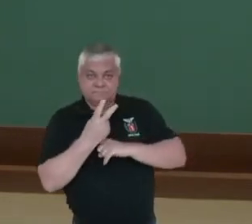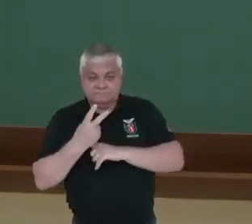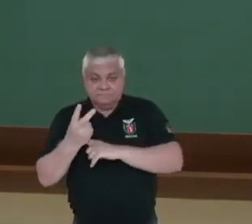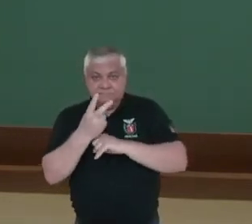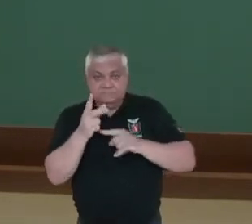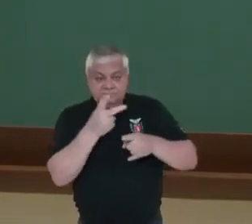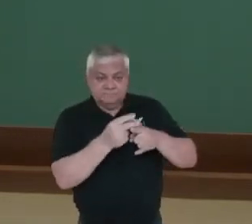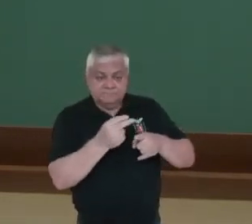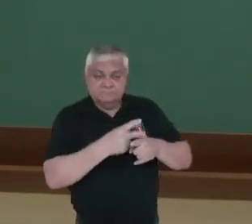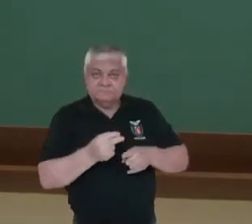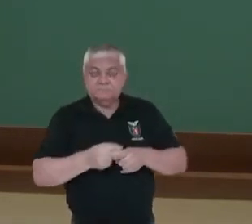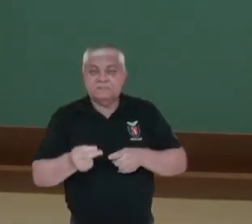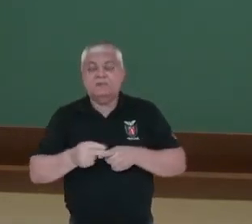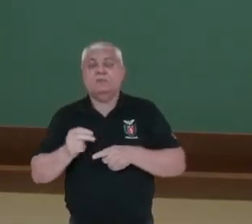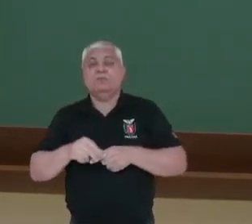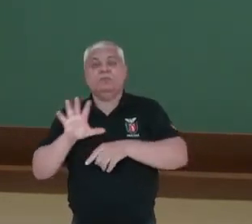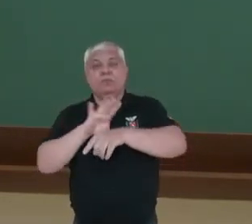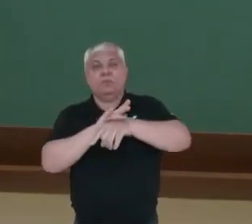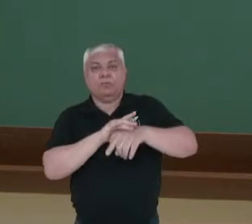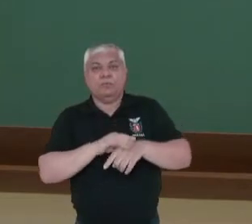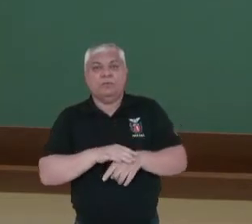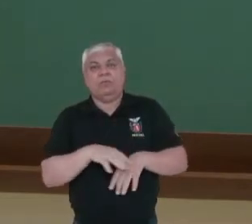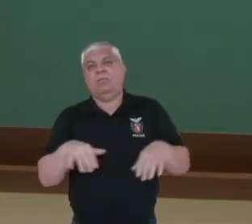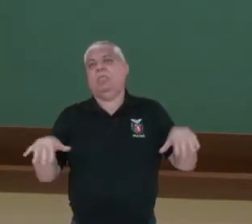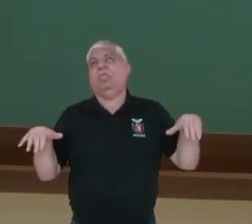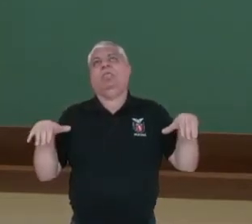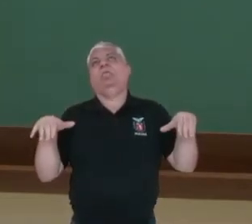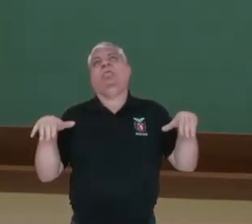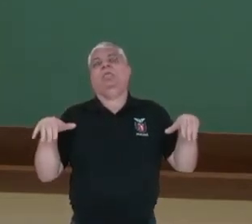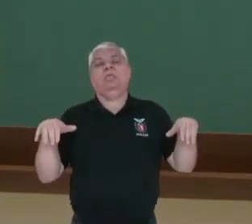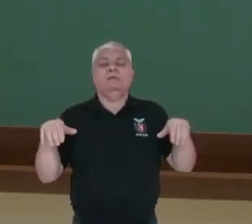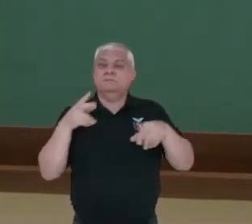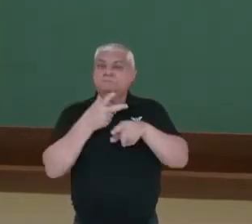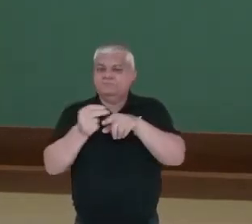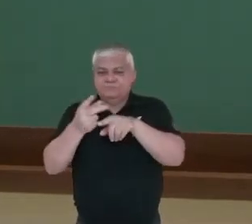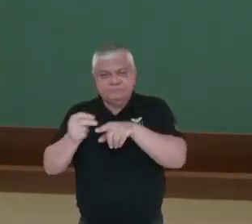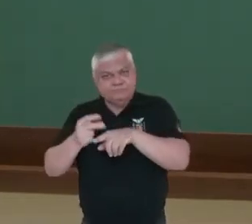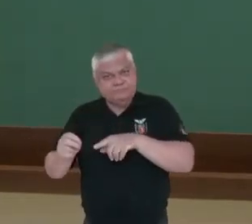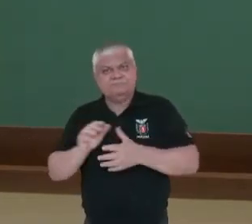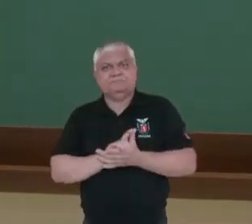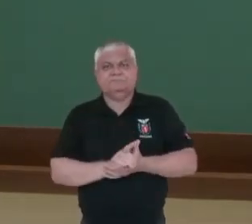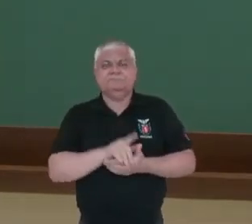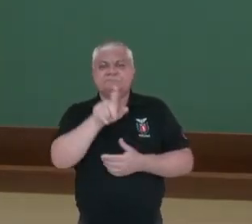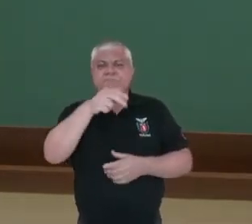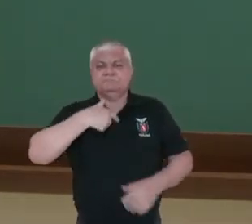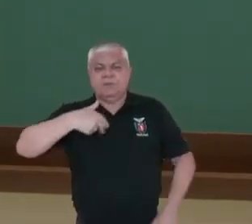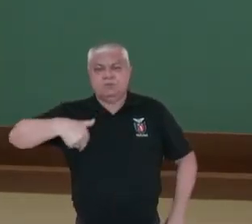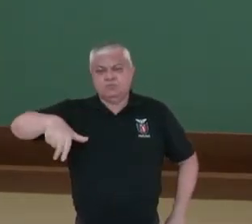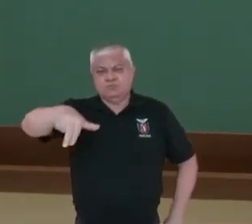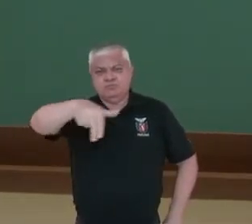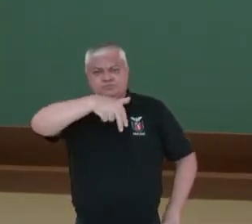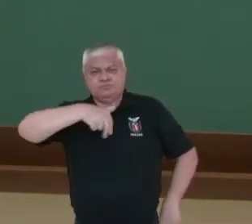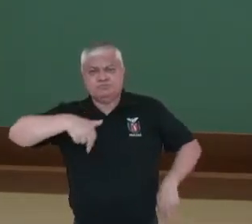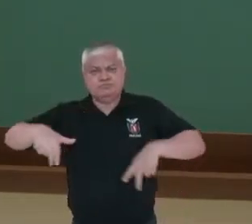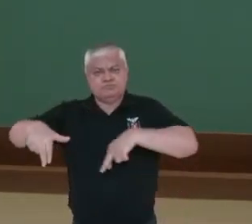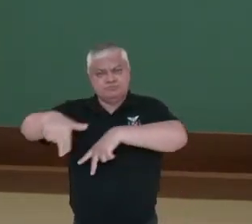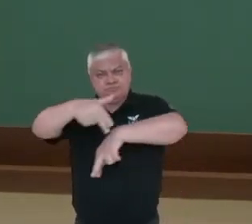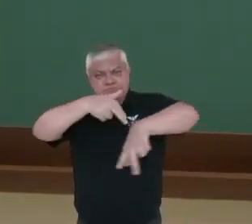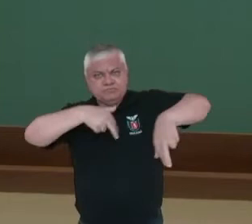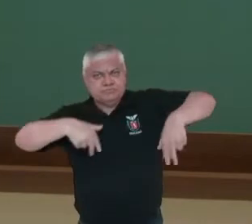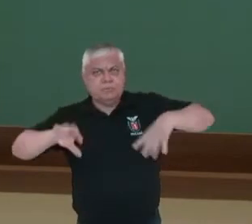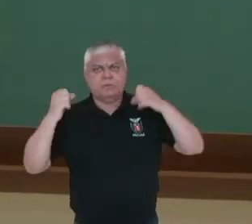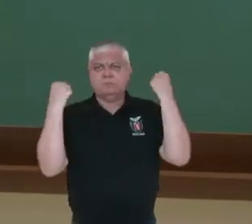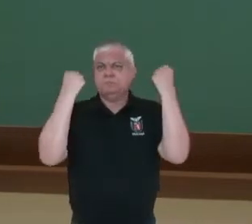problemas relacionados ao sedentarismo então se você começa a fazer ginástica né mas tentar só fazendo uma atividade o exercício físico